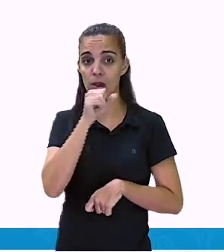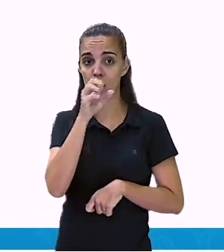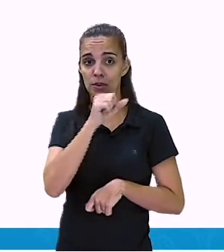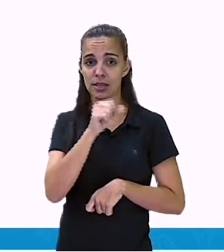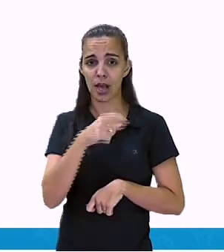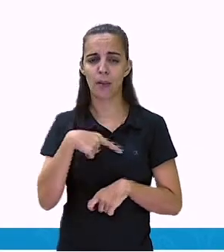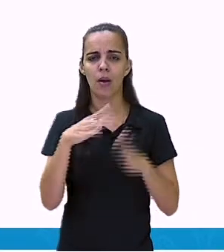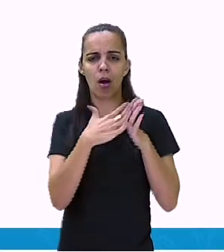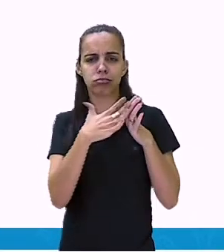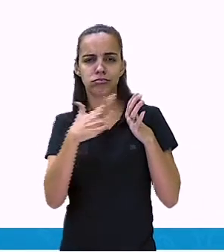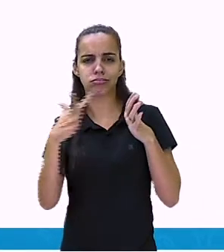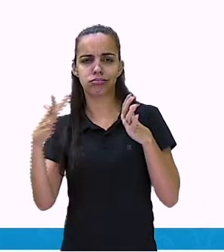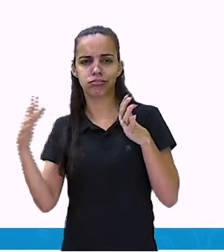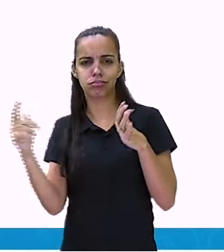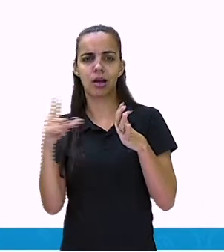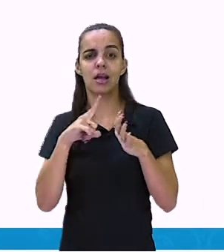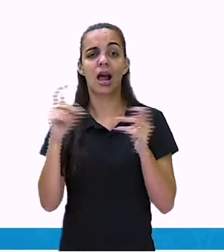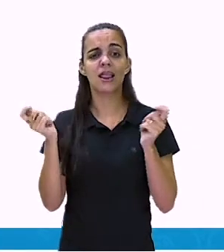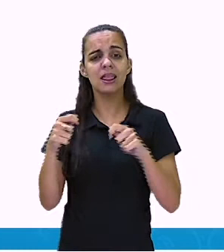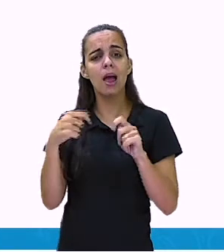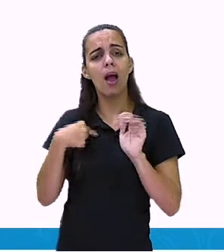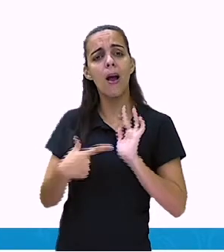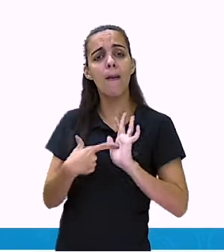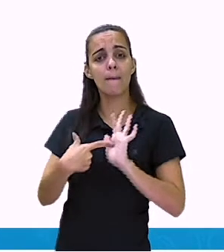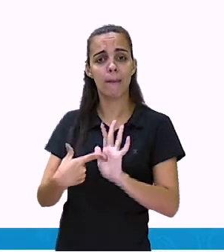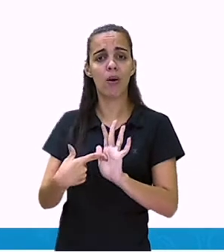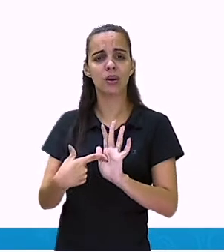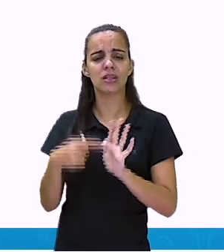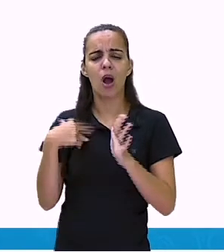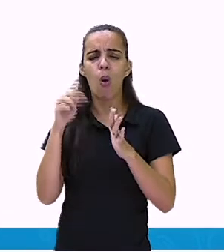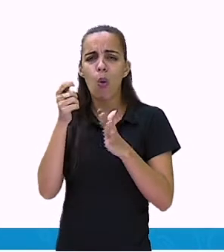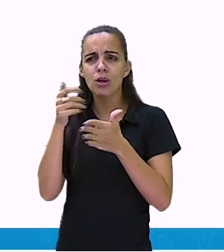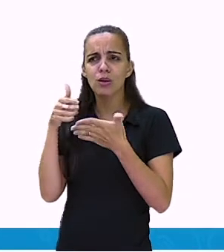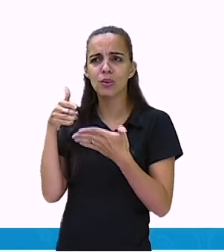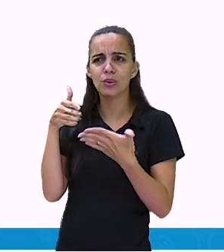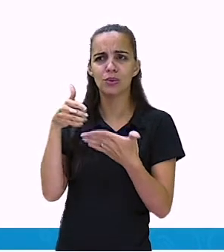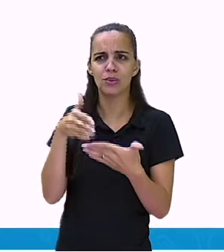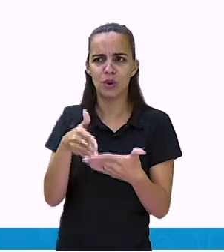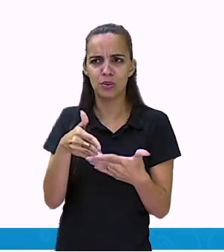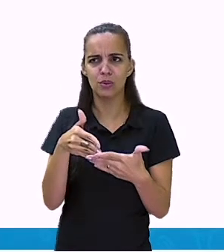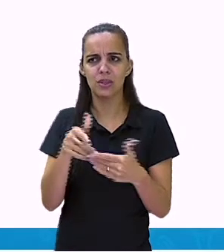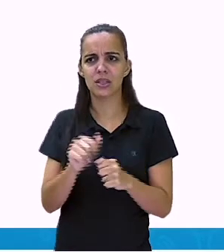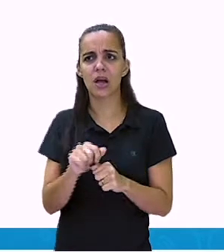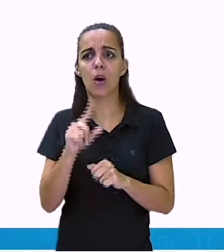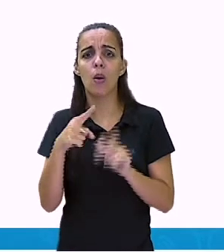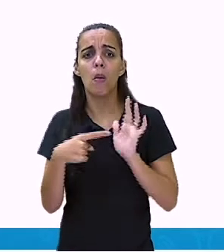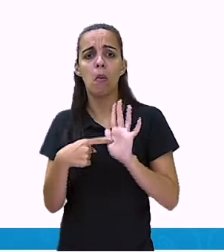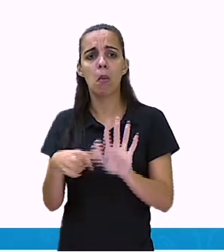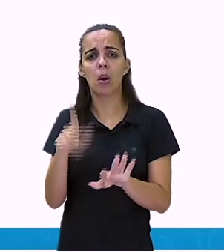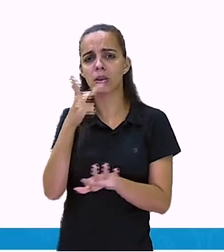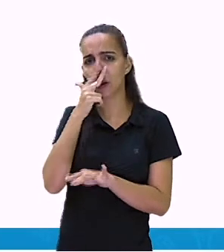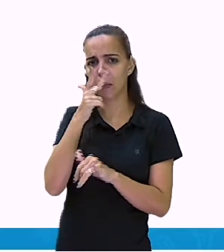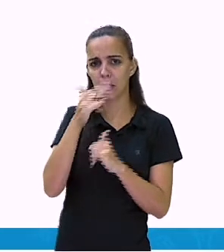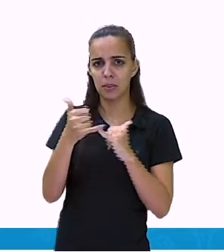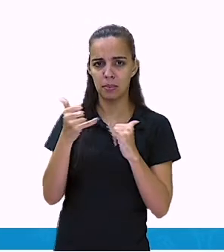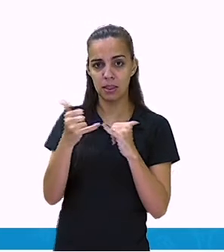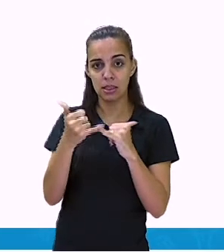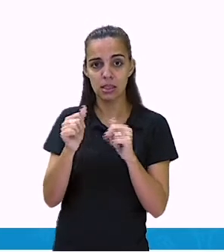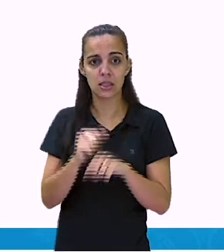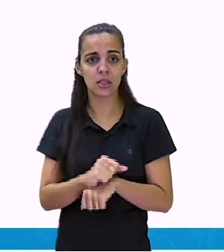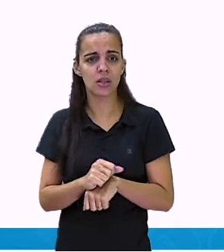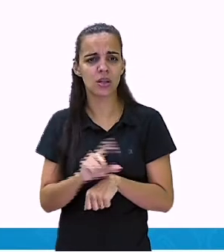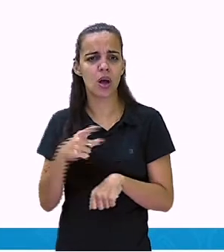mais modernas na metade final. Por que não pensar em fazer algo parecido?